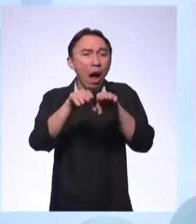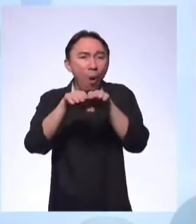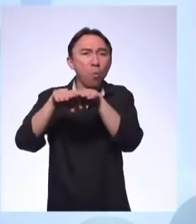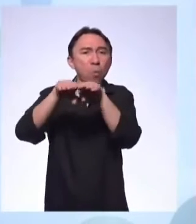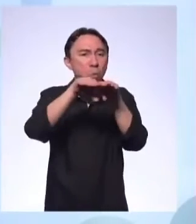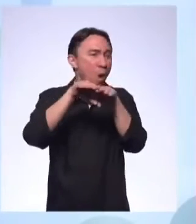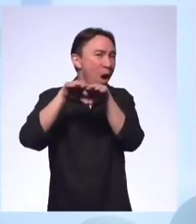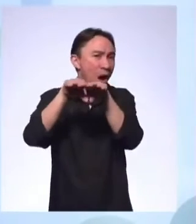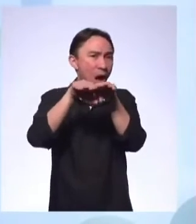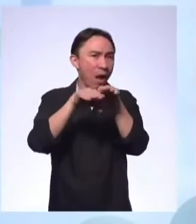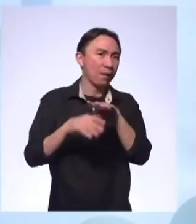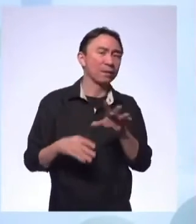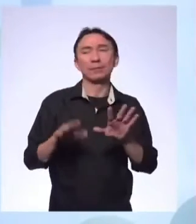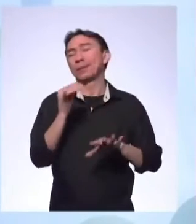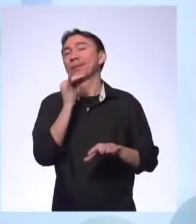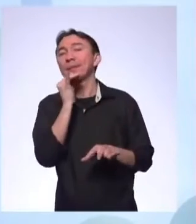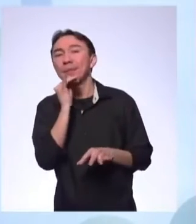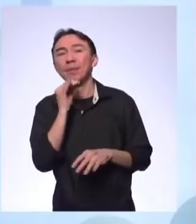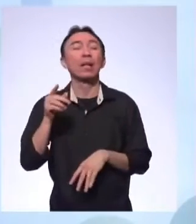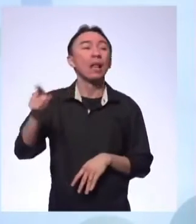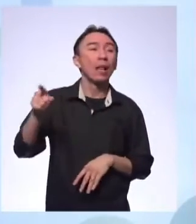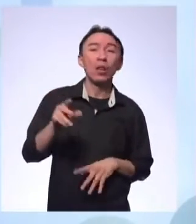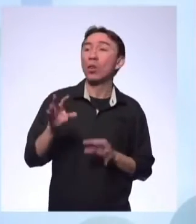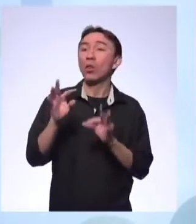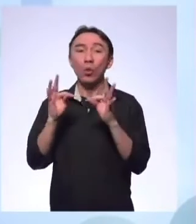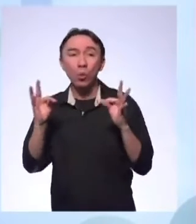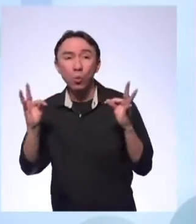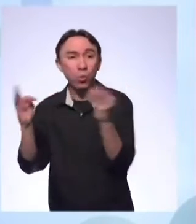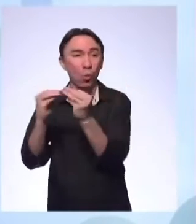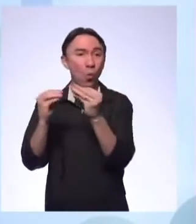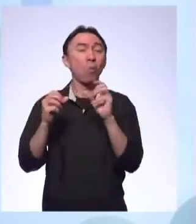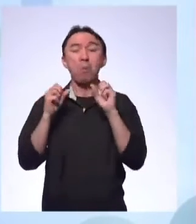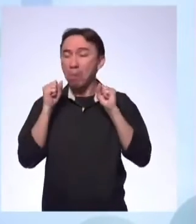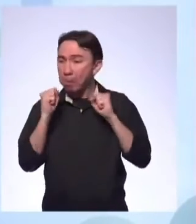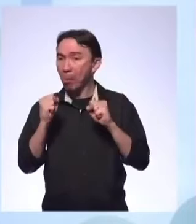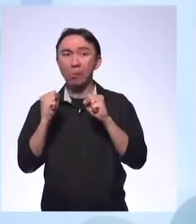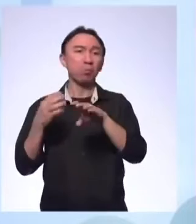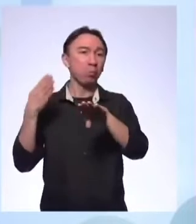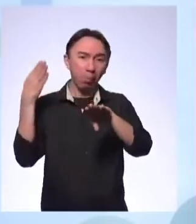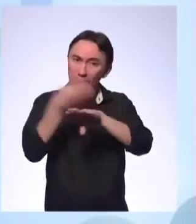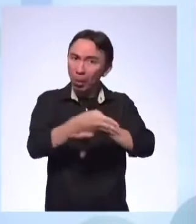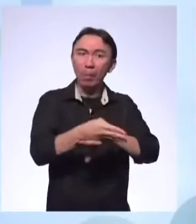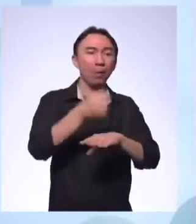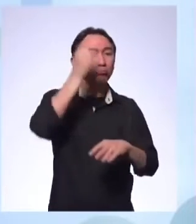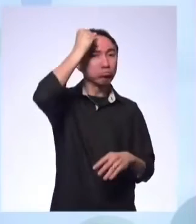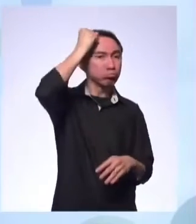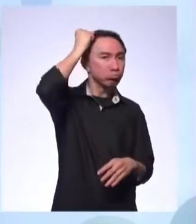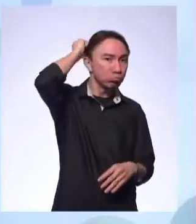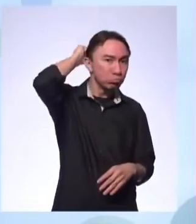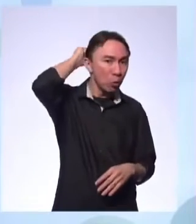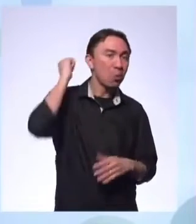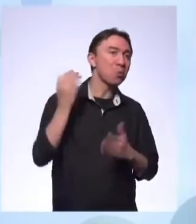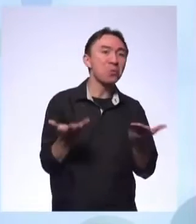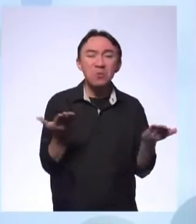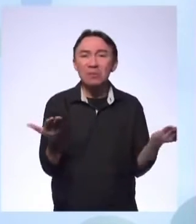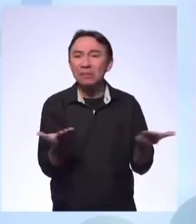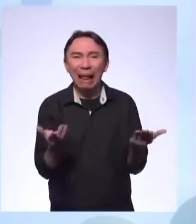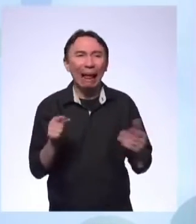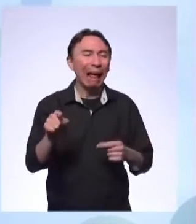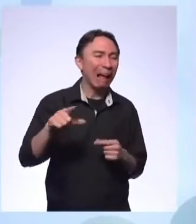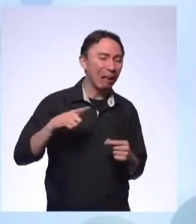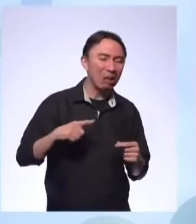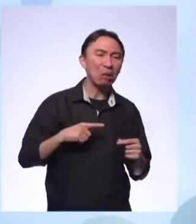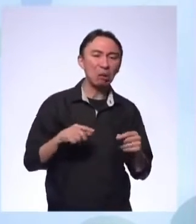todos podem fazer o vestibular ele não tem igualdade visto que a escola pública ela está em defasagem a galera da escola particular